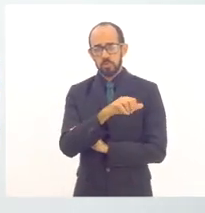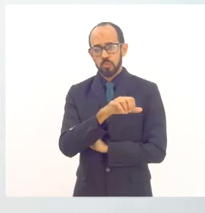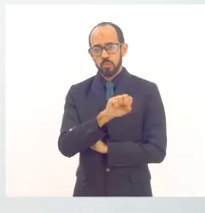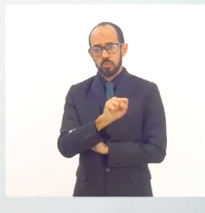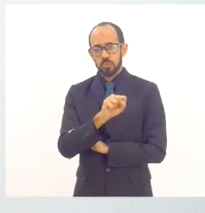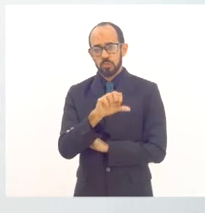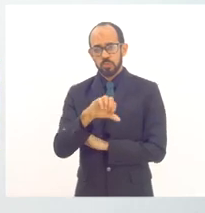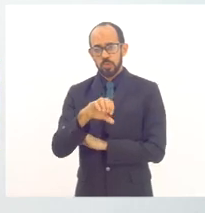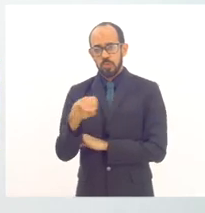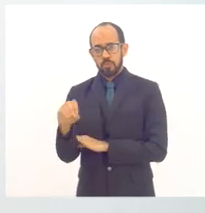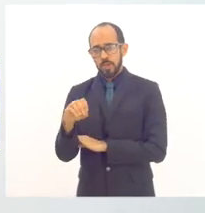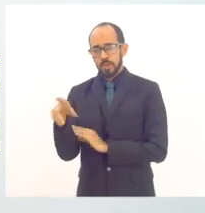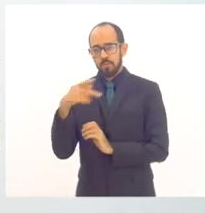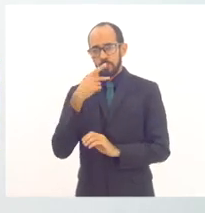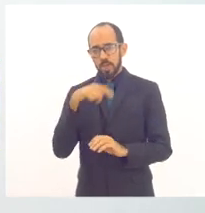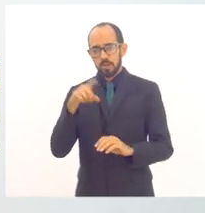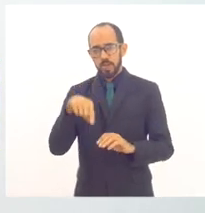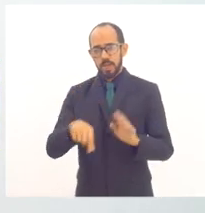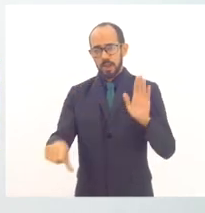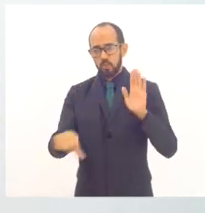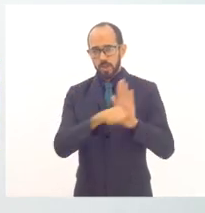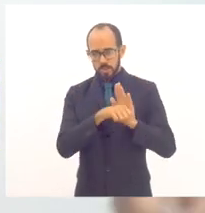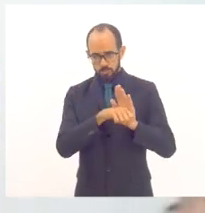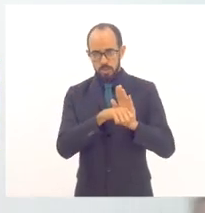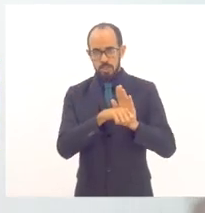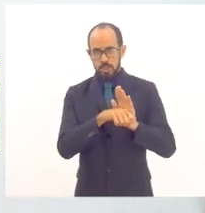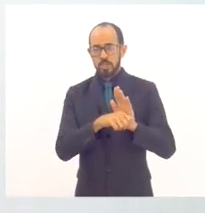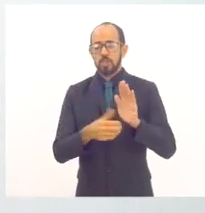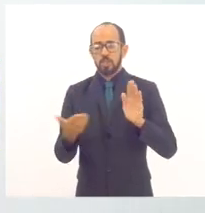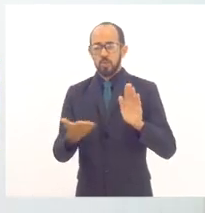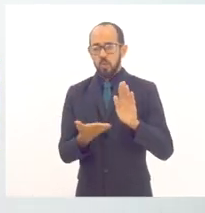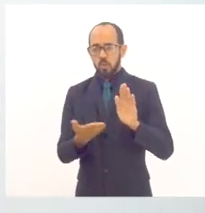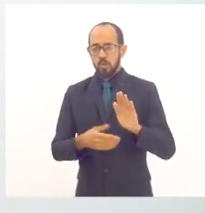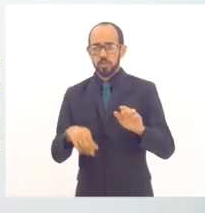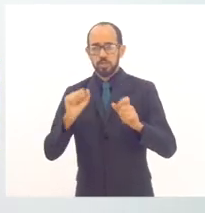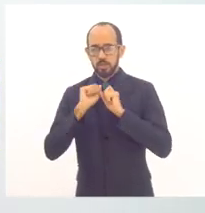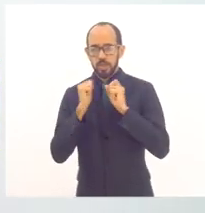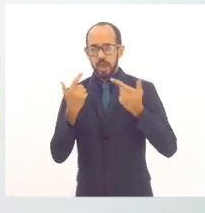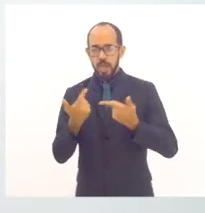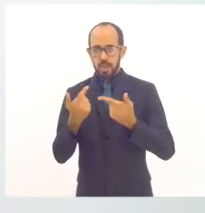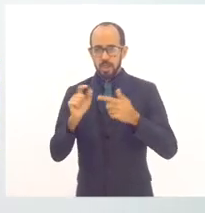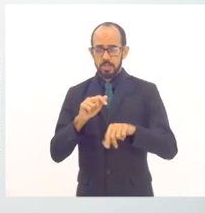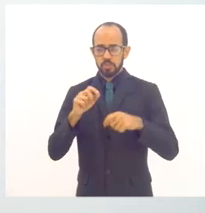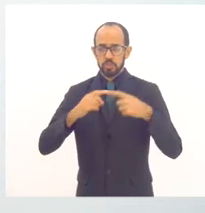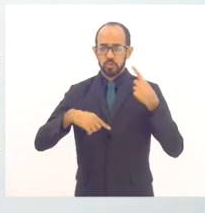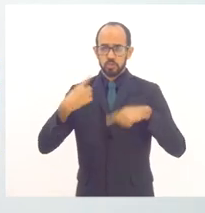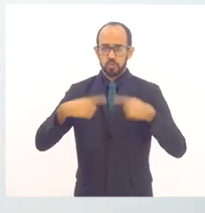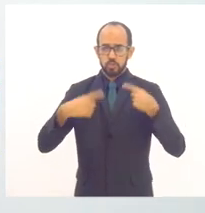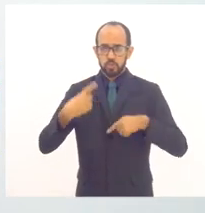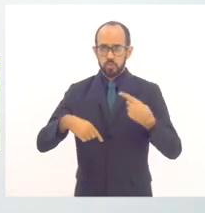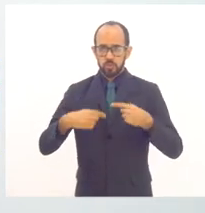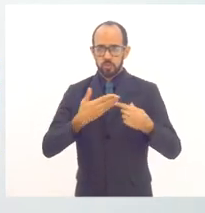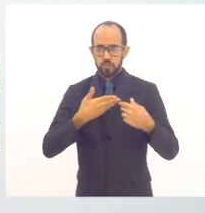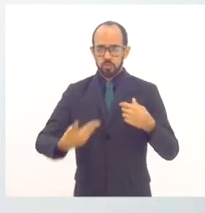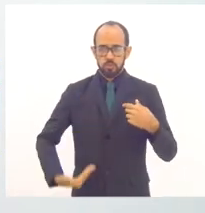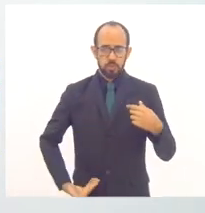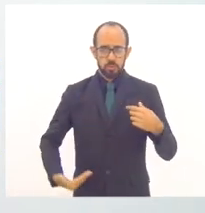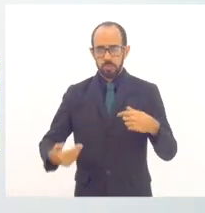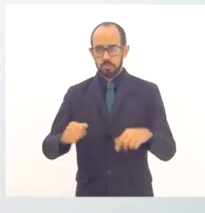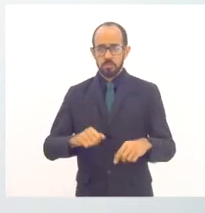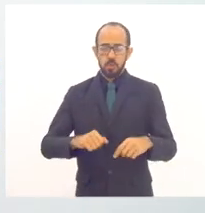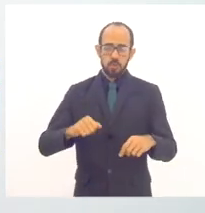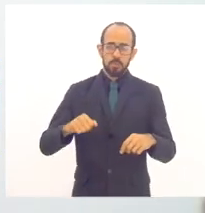402, dizendo que era crime a nossa prática, e hoje a gente está dentro de uma casa legislativa discutindo política pública para a capoeira. Eu acho que isso é